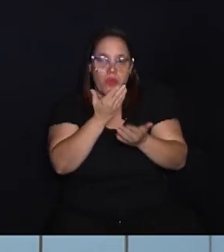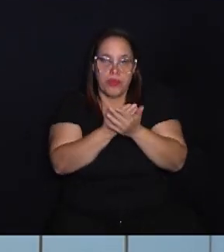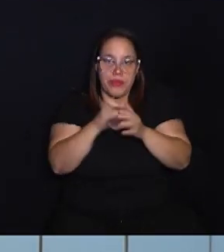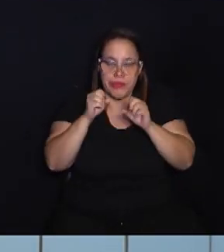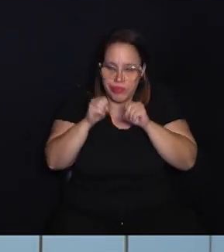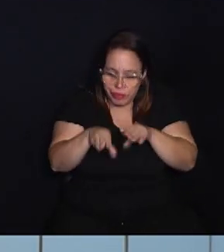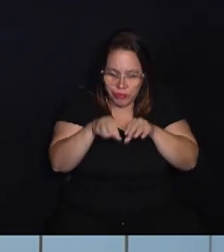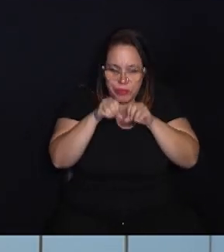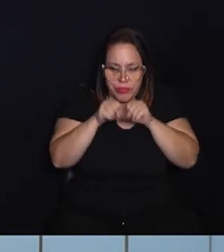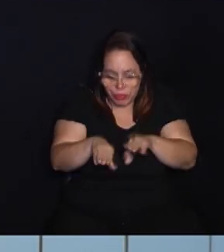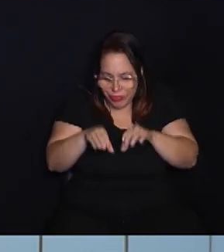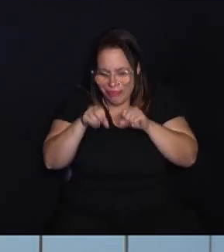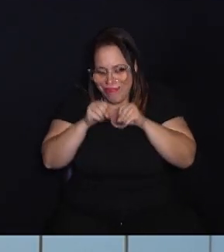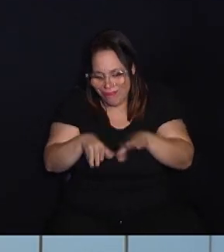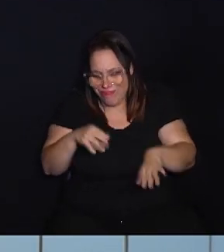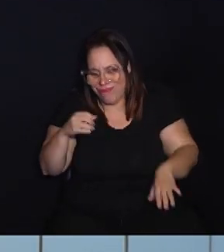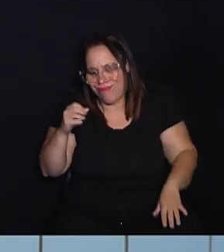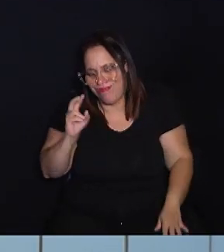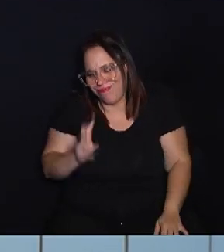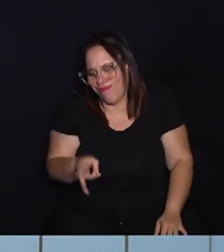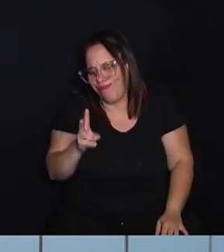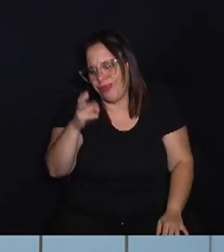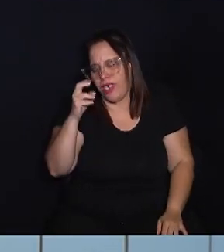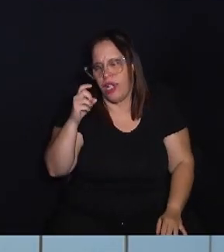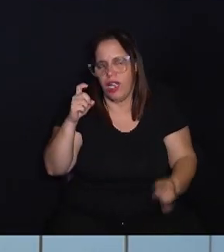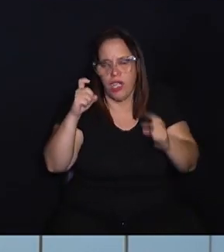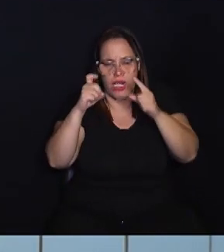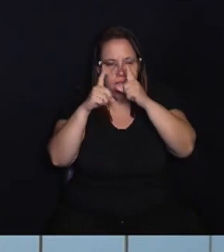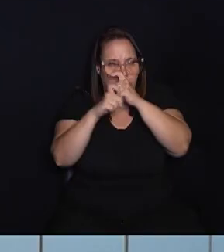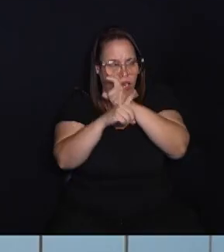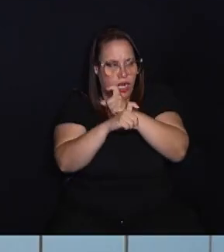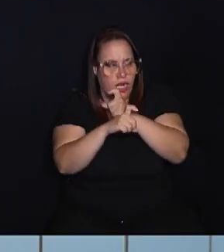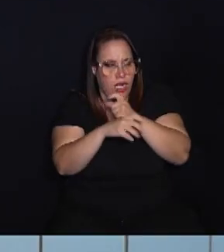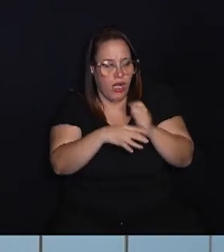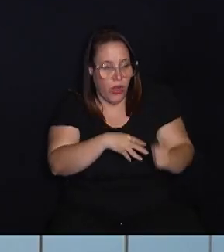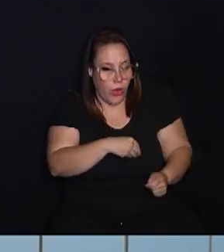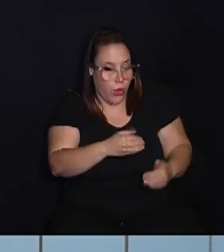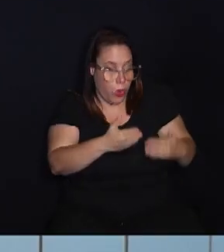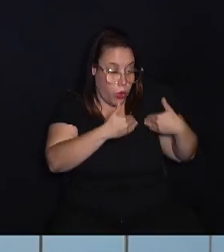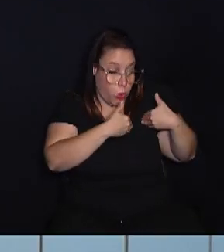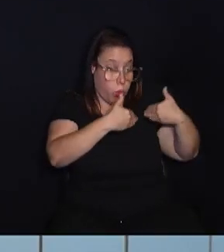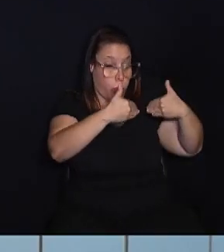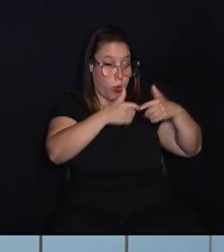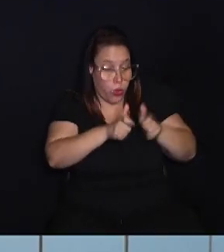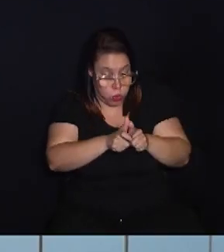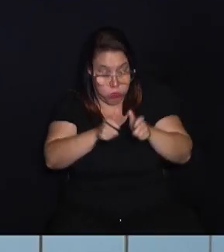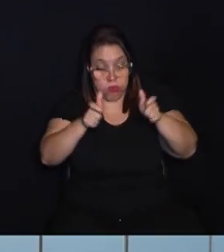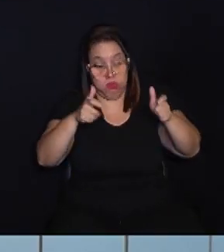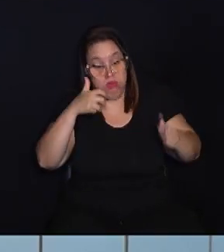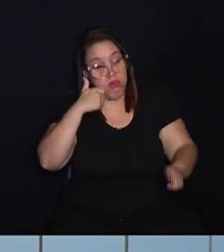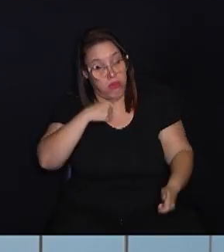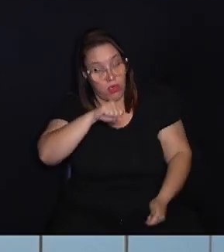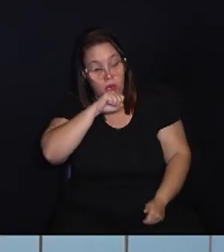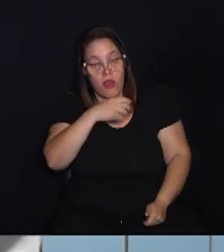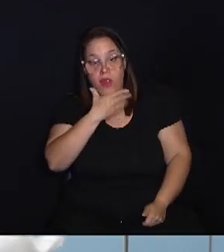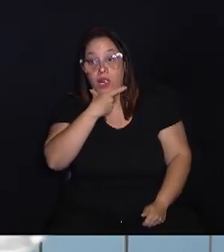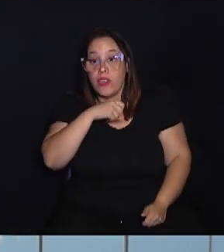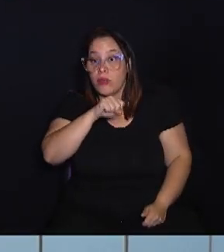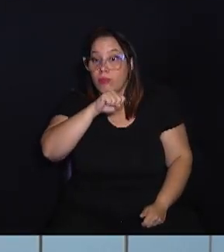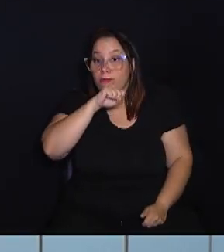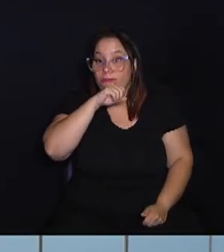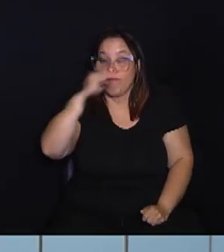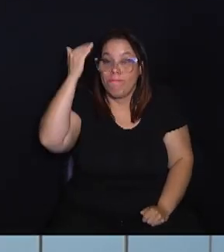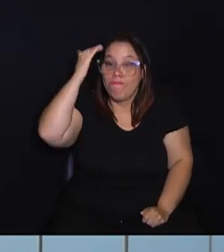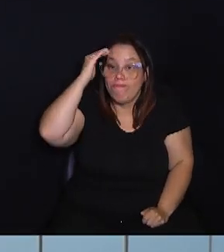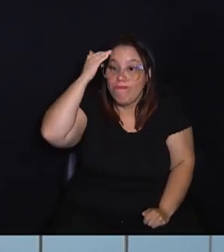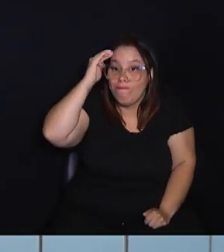sempre foi uma tarefa difícil, cuidar dos filhos sempre foi uma responsabilidade grande dos pais.